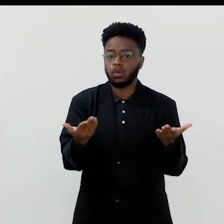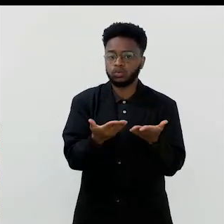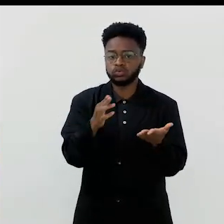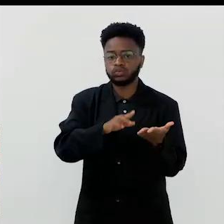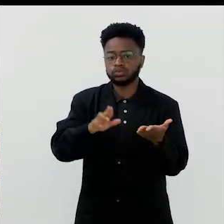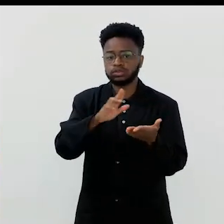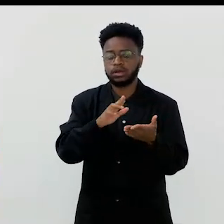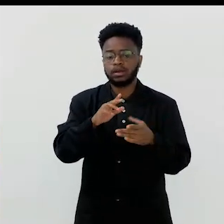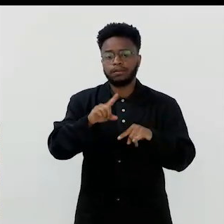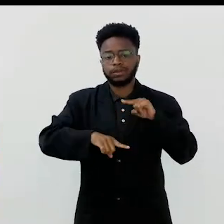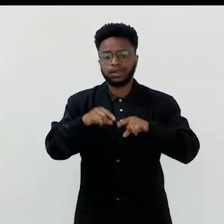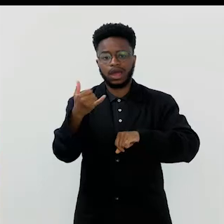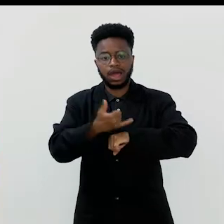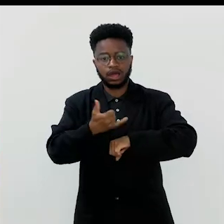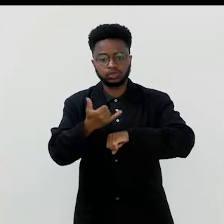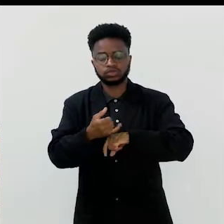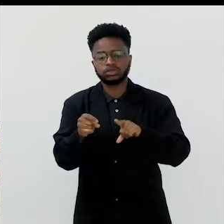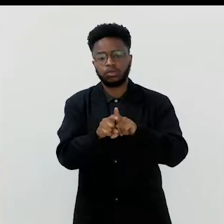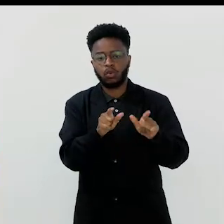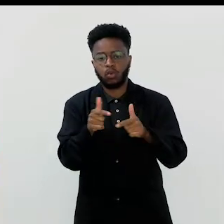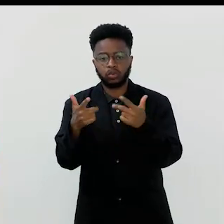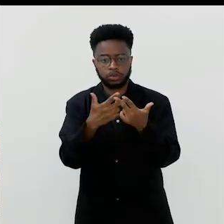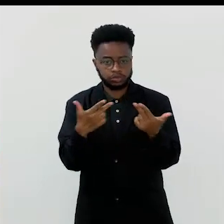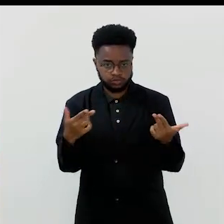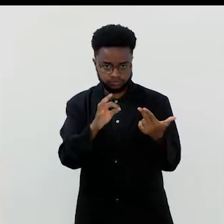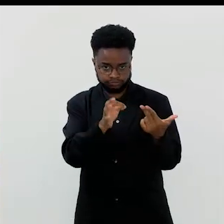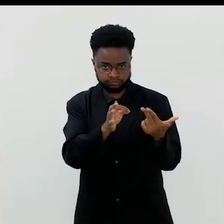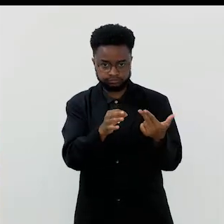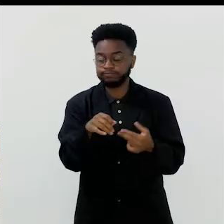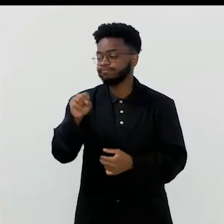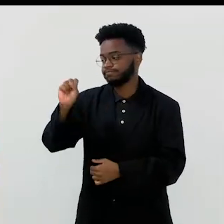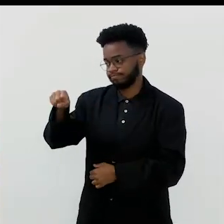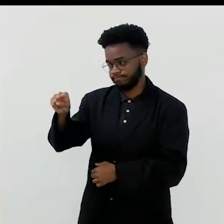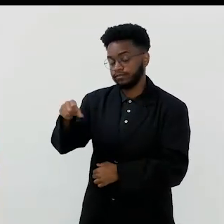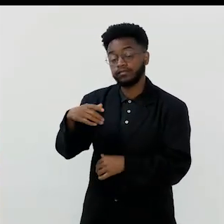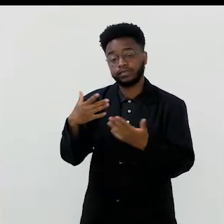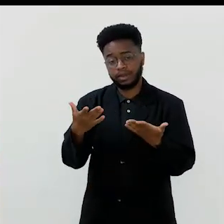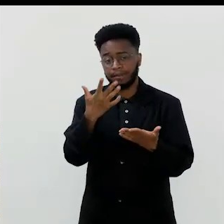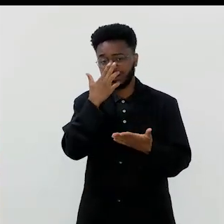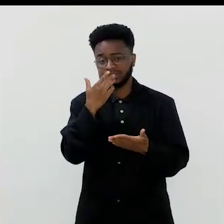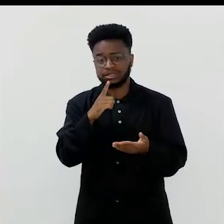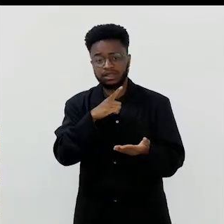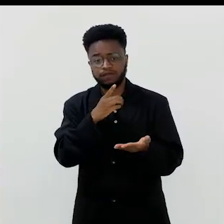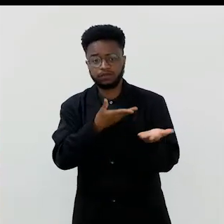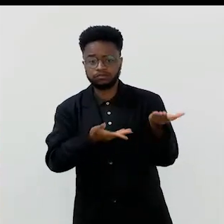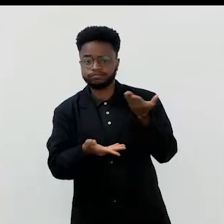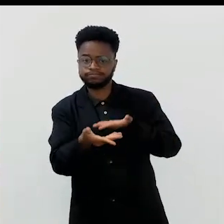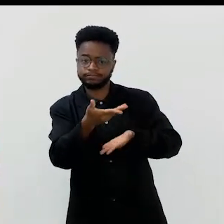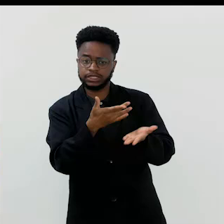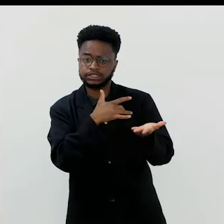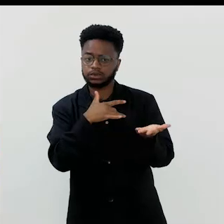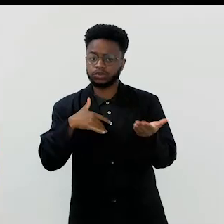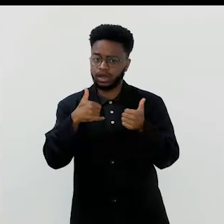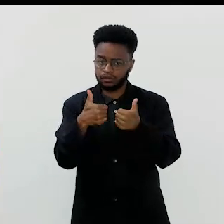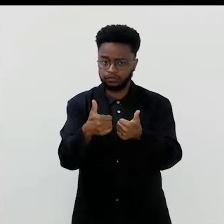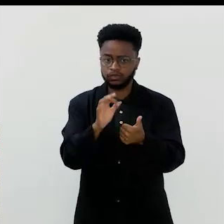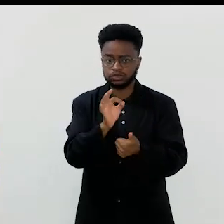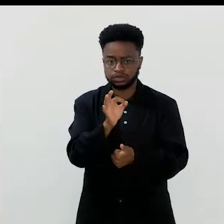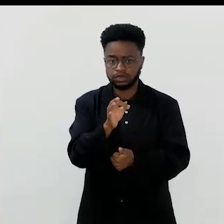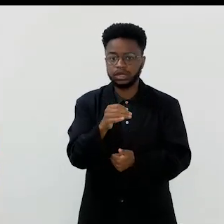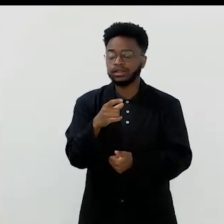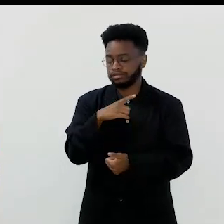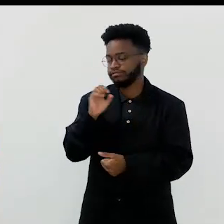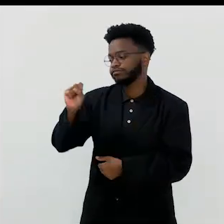vocês trabalham com cabos de aço, com contrapeso, com uma série de coisas, né? Certo. Essa foi uma troca bem saudável,